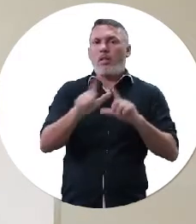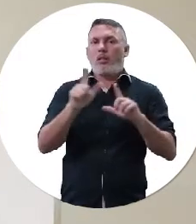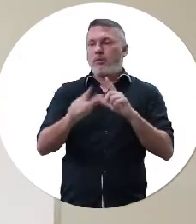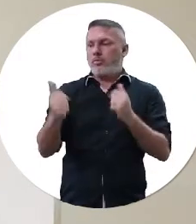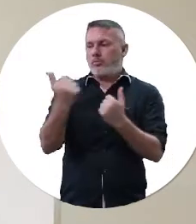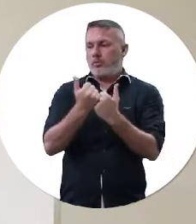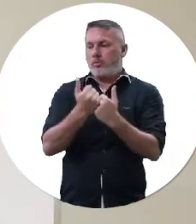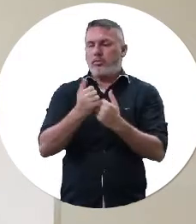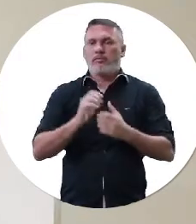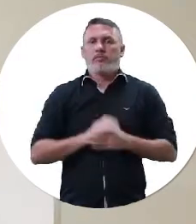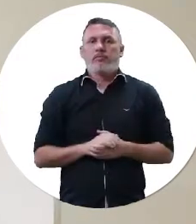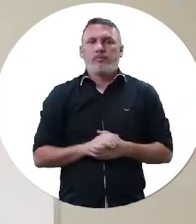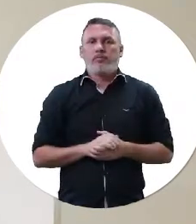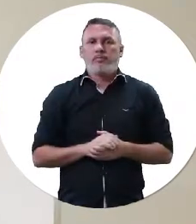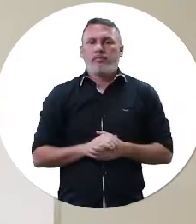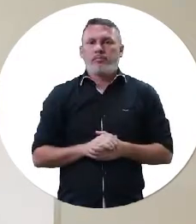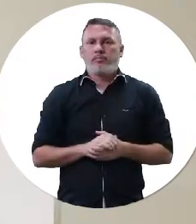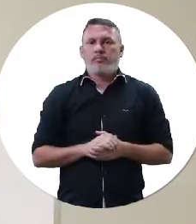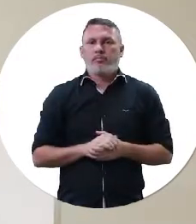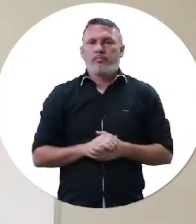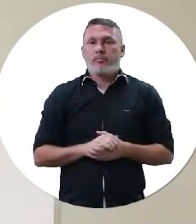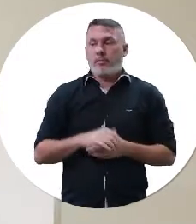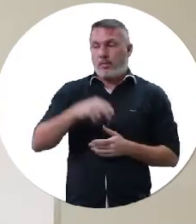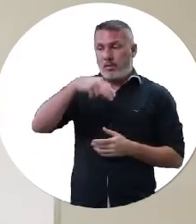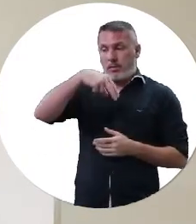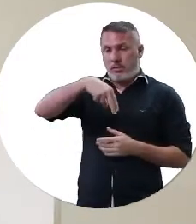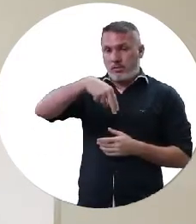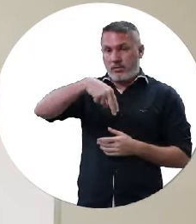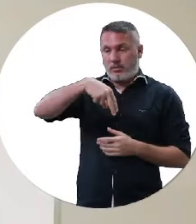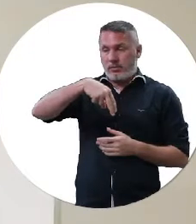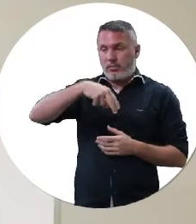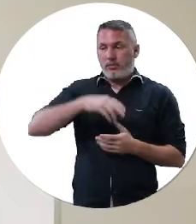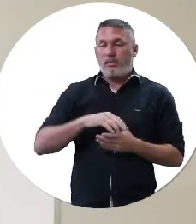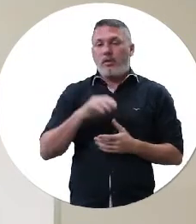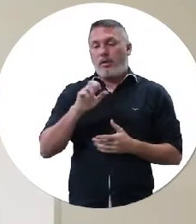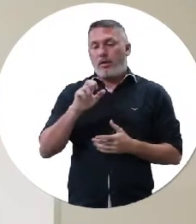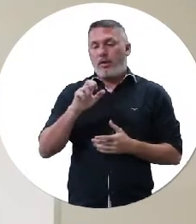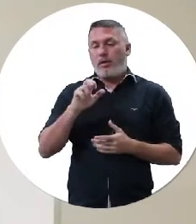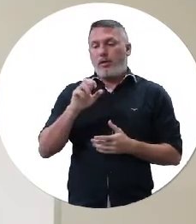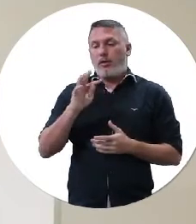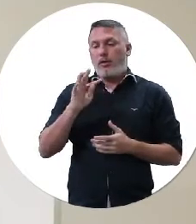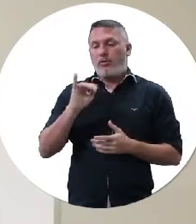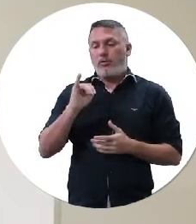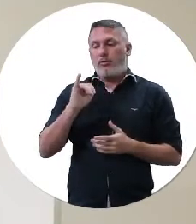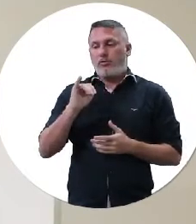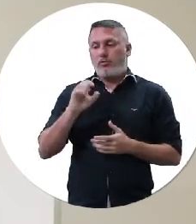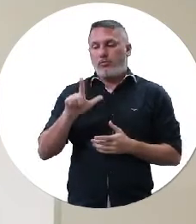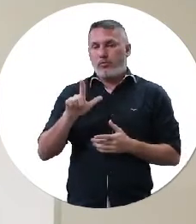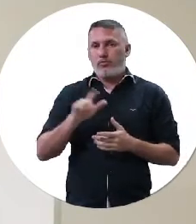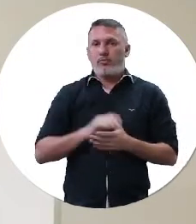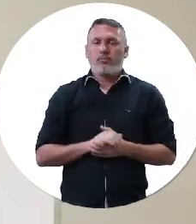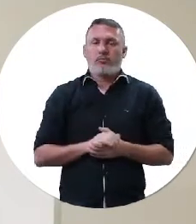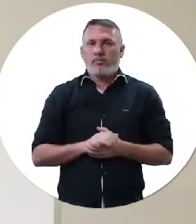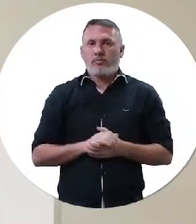desse nitrogênio. Como? Em vez de você botar um número aqui, você coloca a letra.